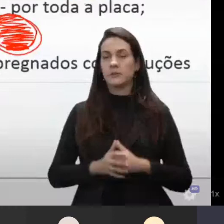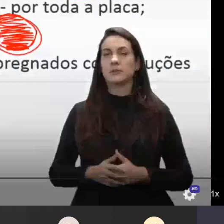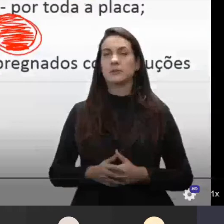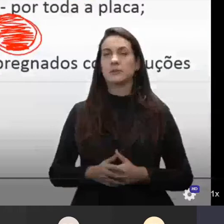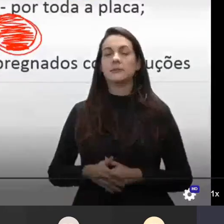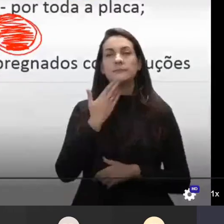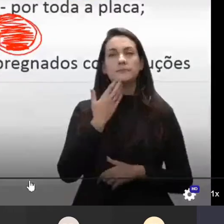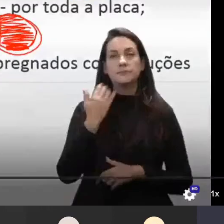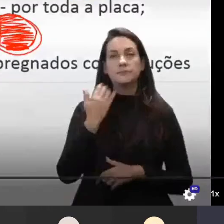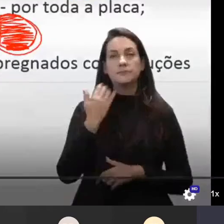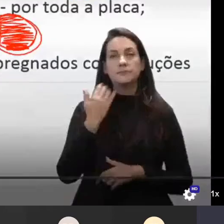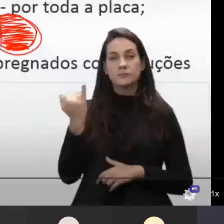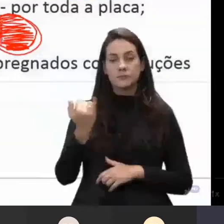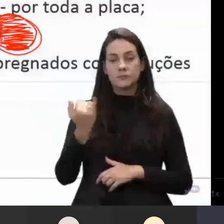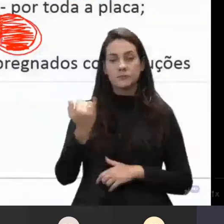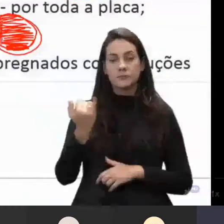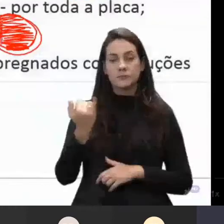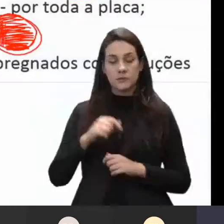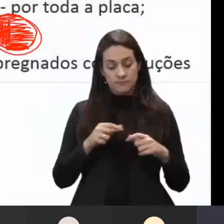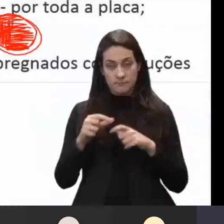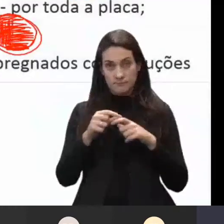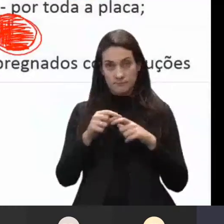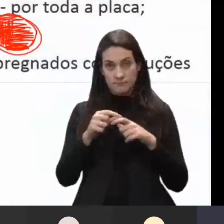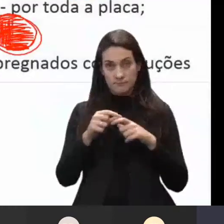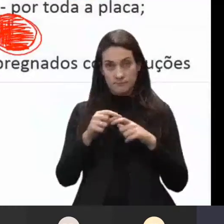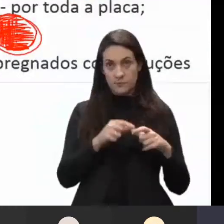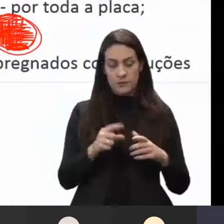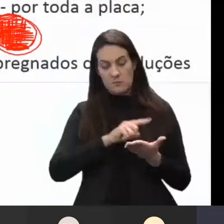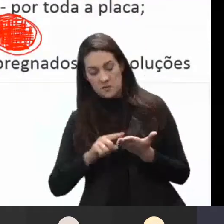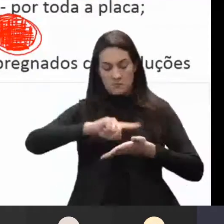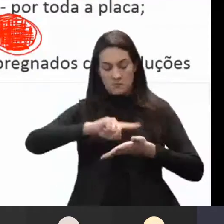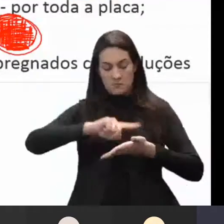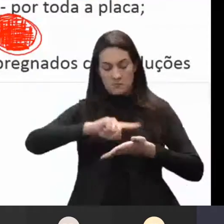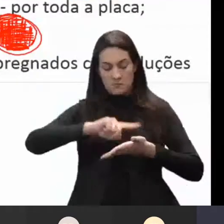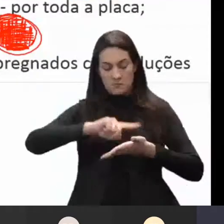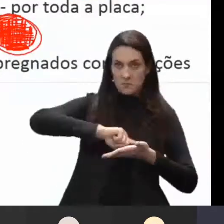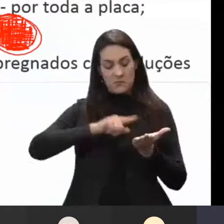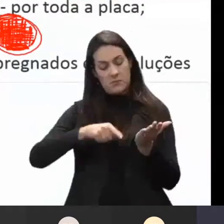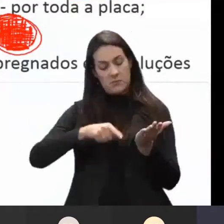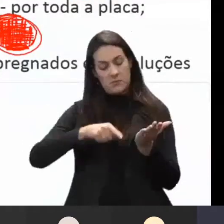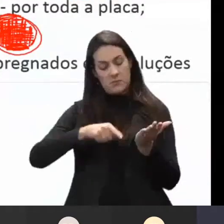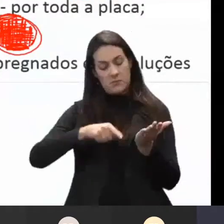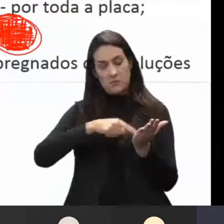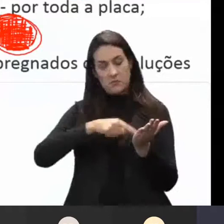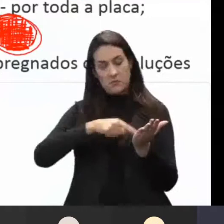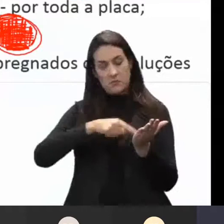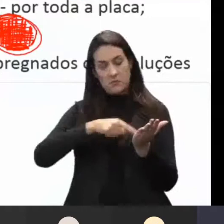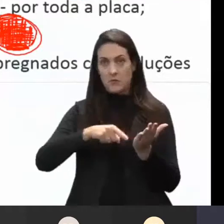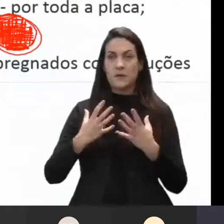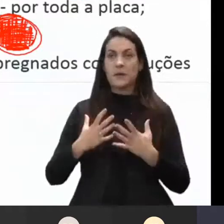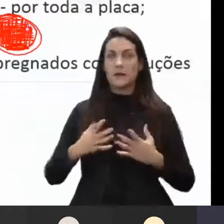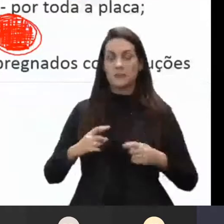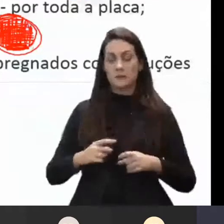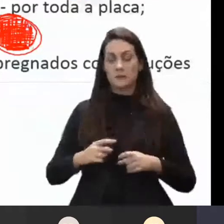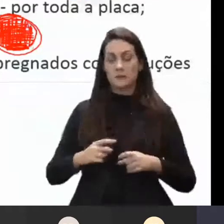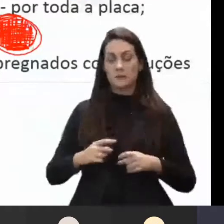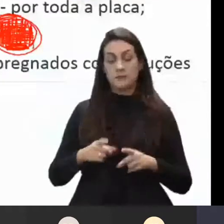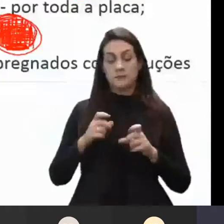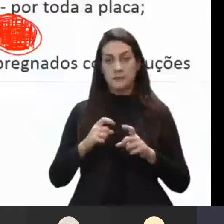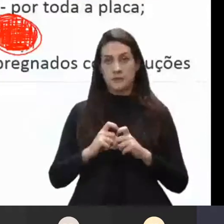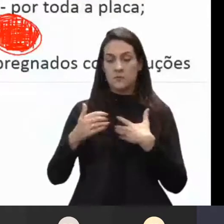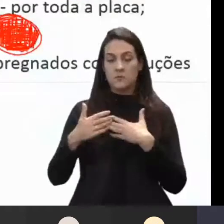diferentes regiões, em diferentes direções, para quê? Para garantir que essa bactéria vai crescer por todo o meio